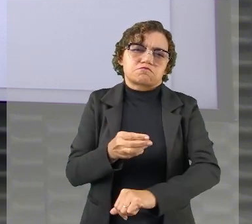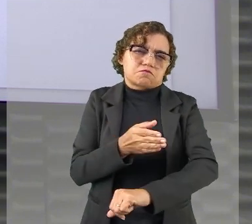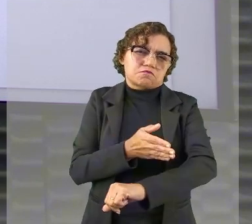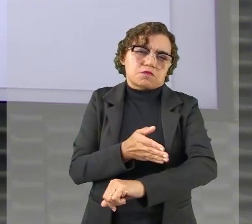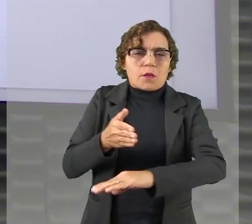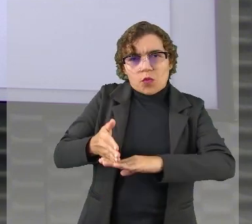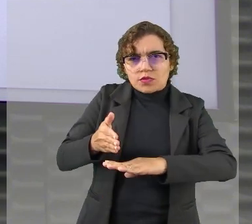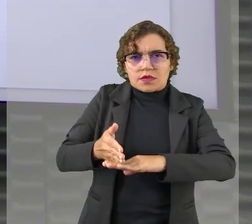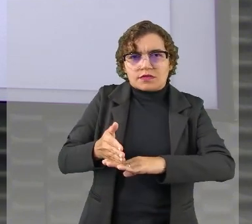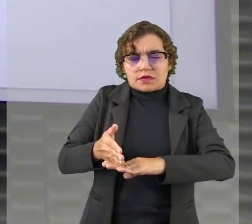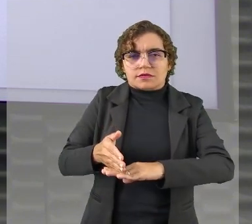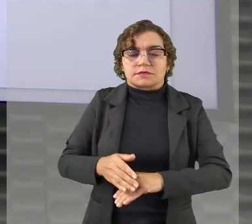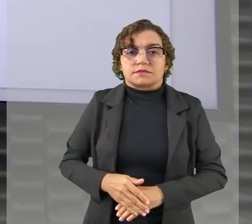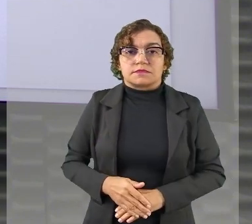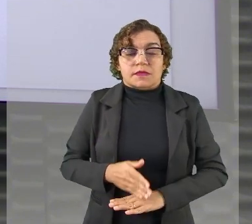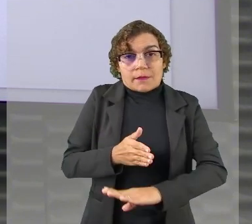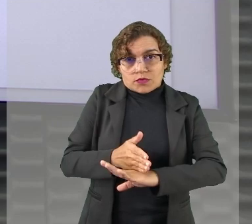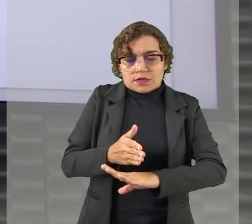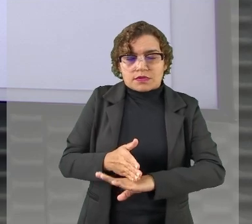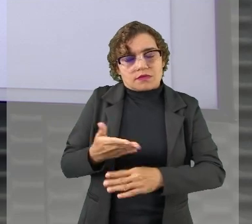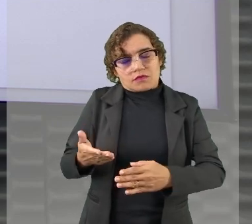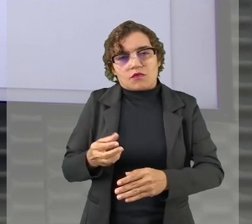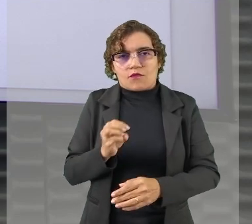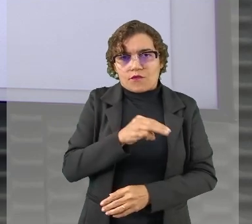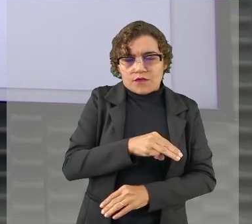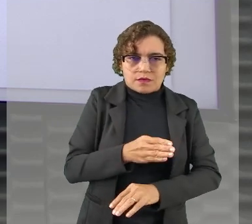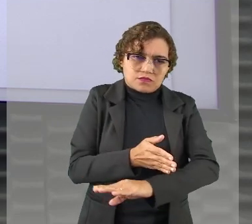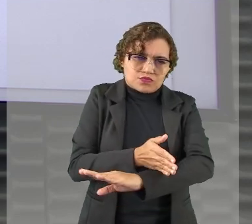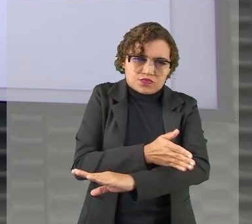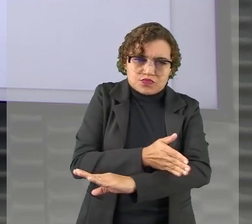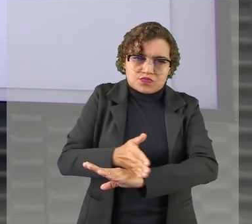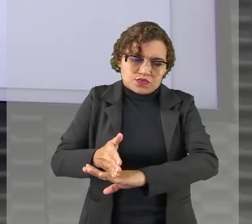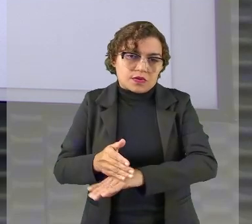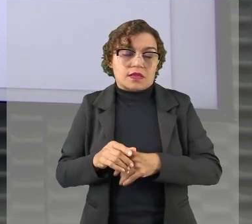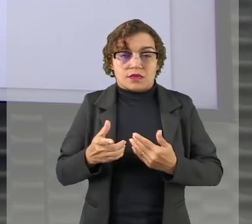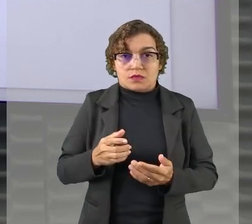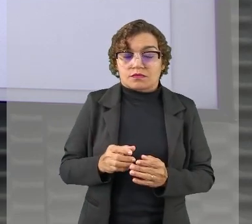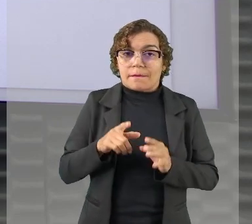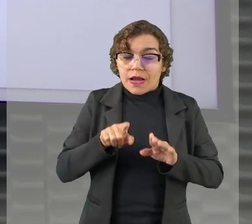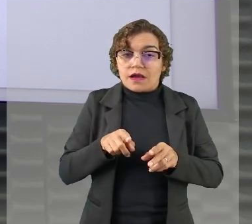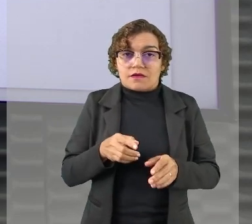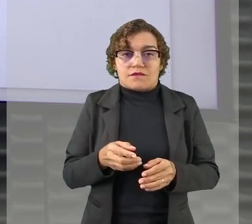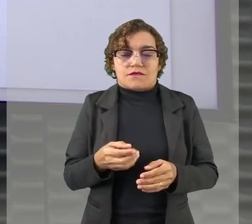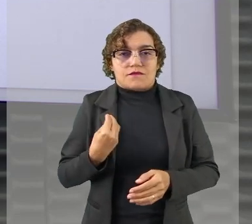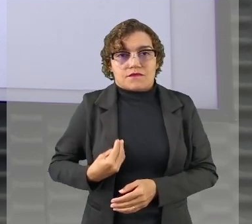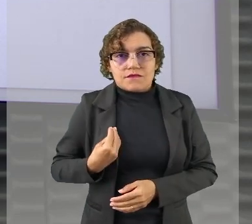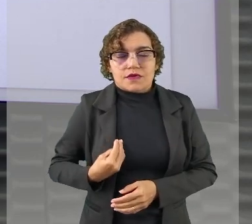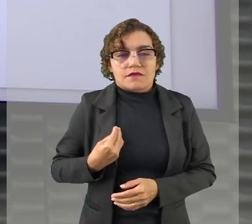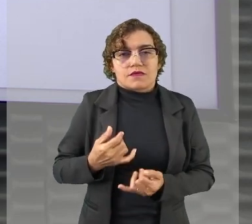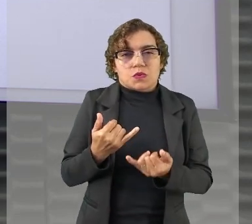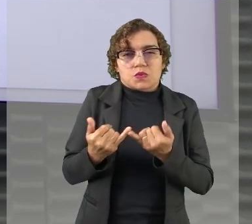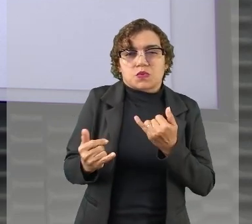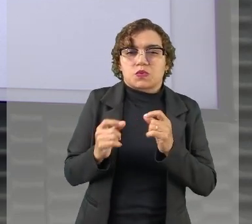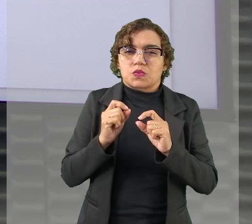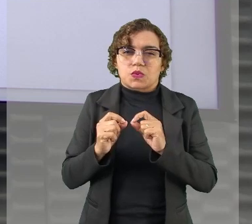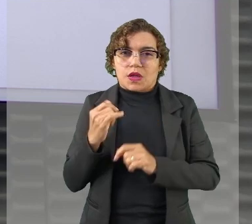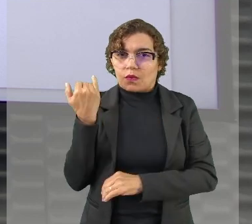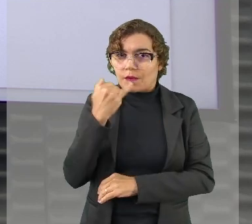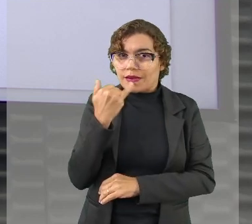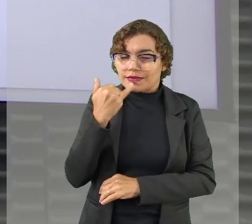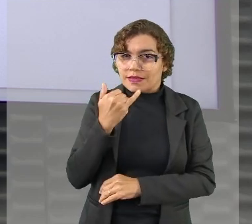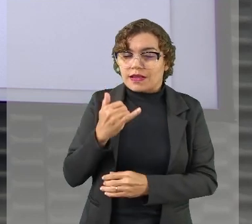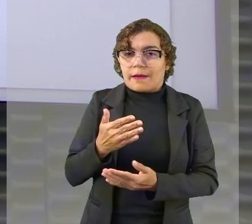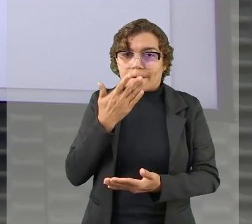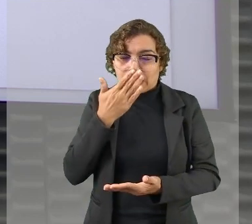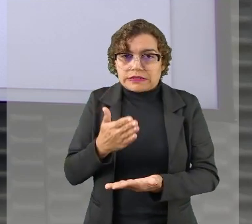Média, mas ele vive uma coisa semelhante aos gregos daquela época, que é uma Itália completamente